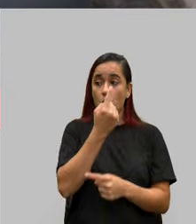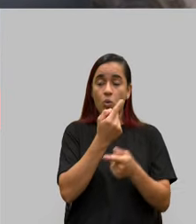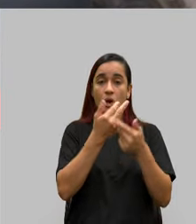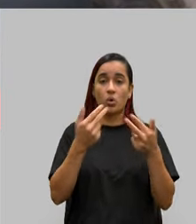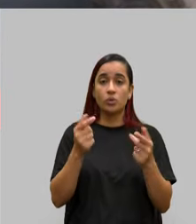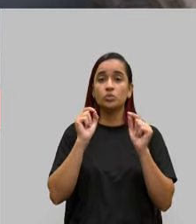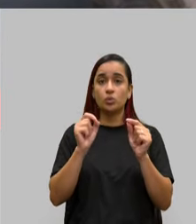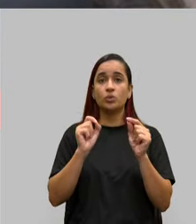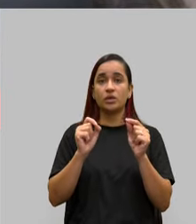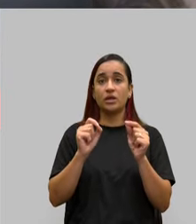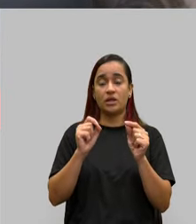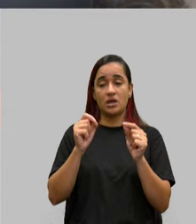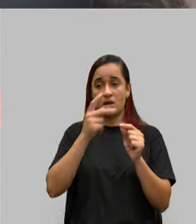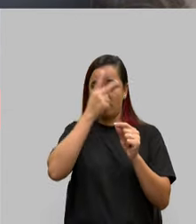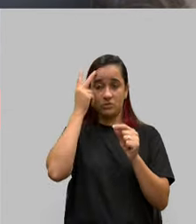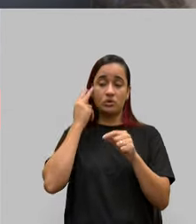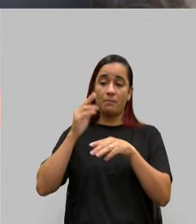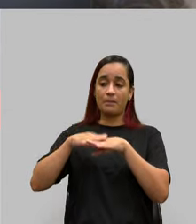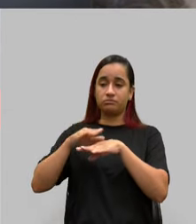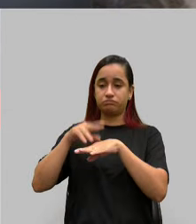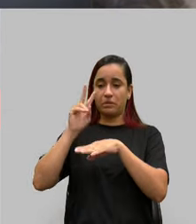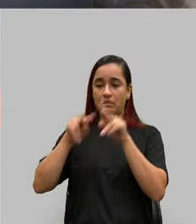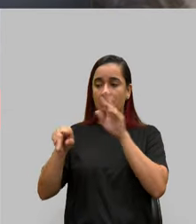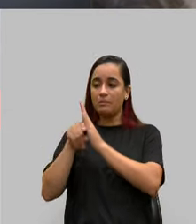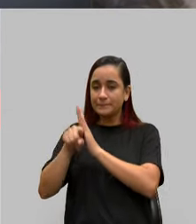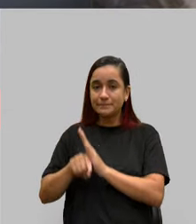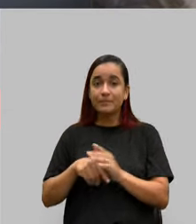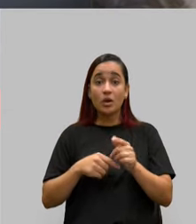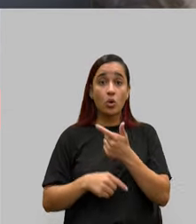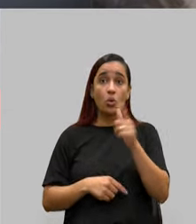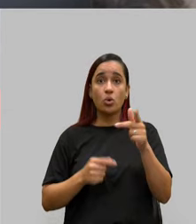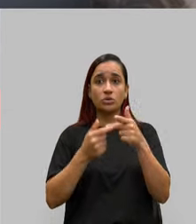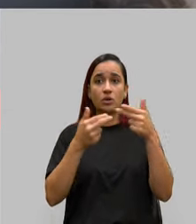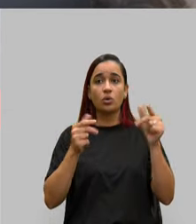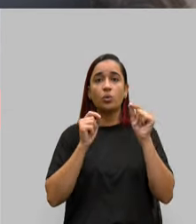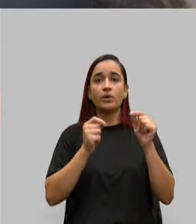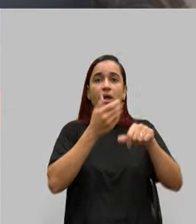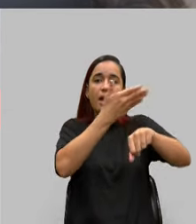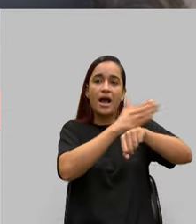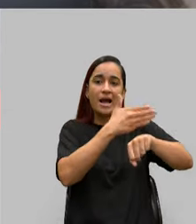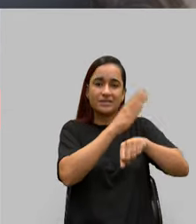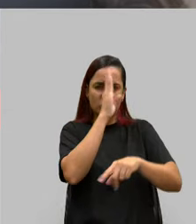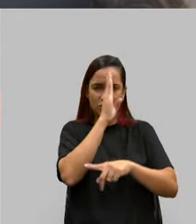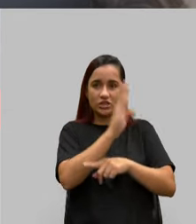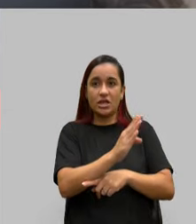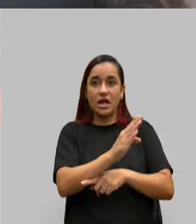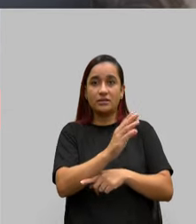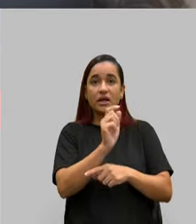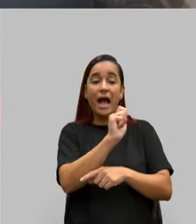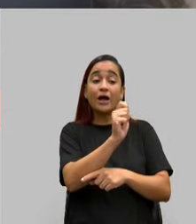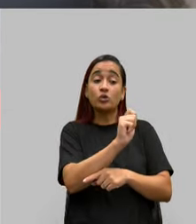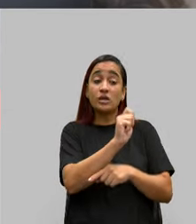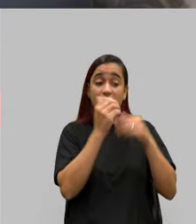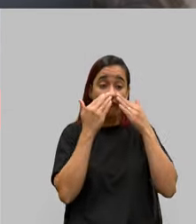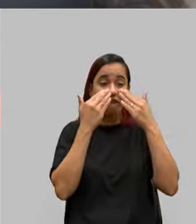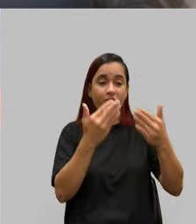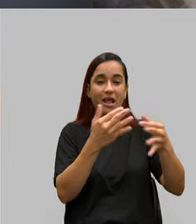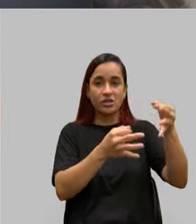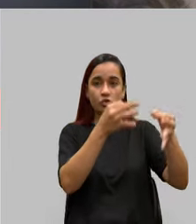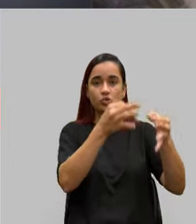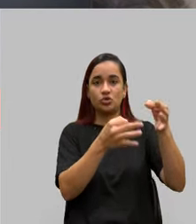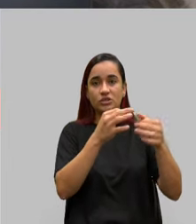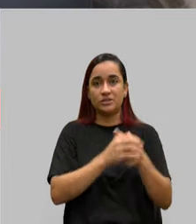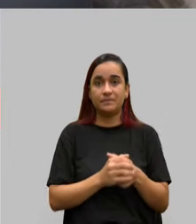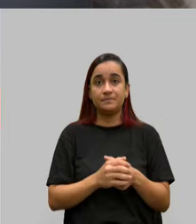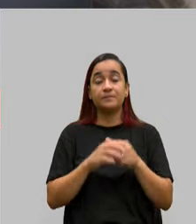Leandro outra coisa é ação direta outra coisa é a nossa ação da associação perante a justiça mas a